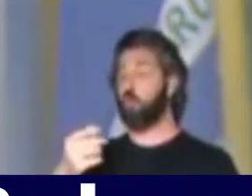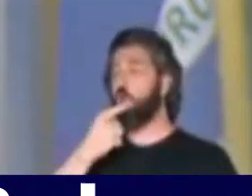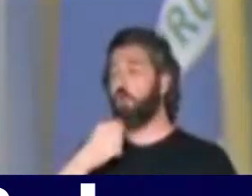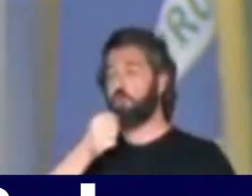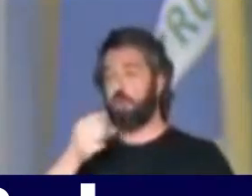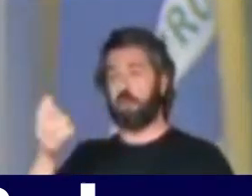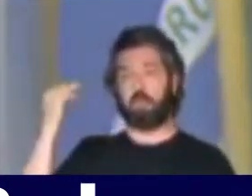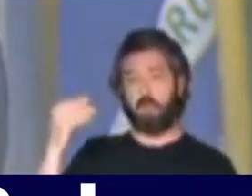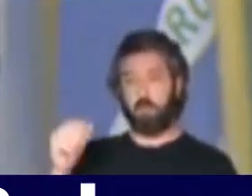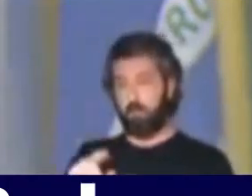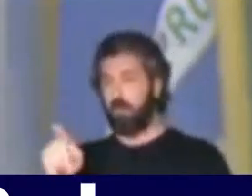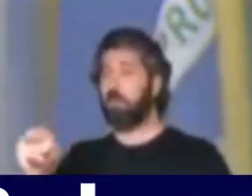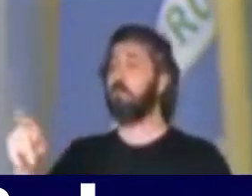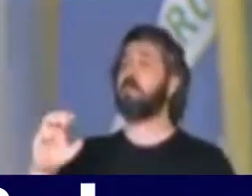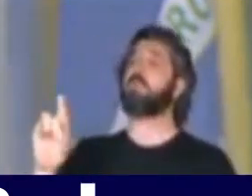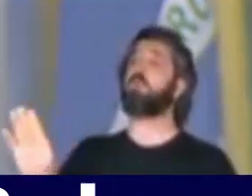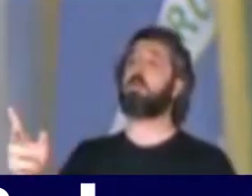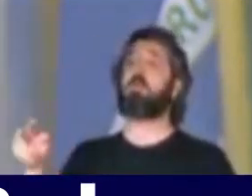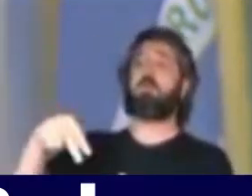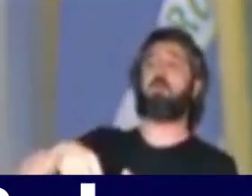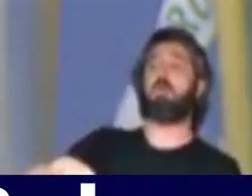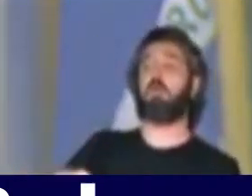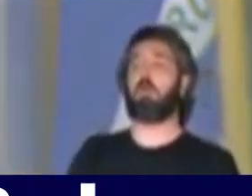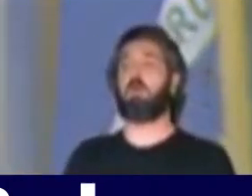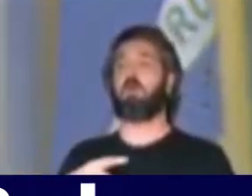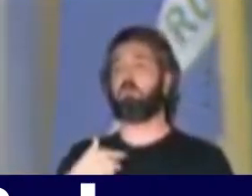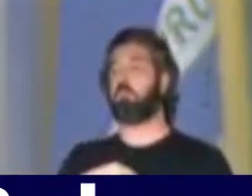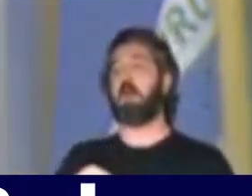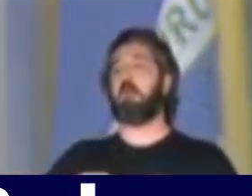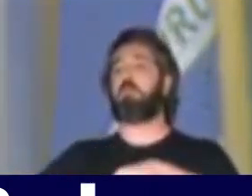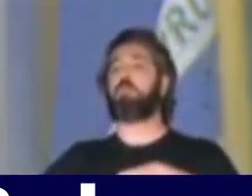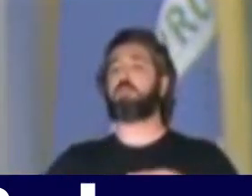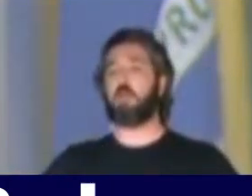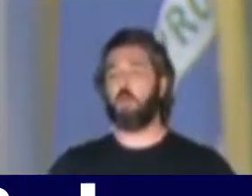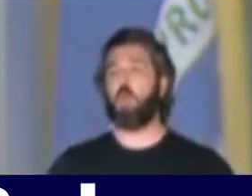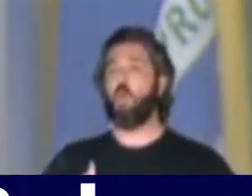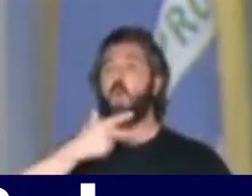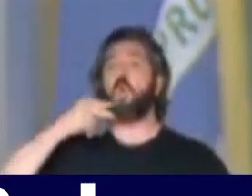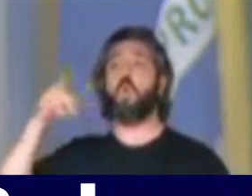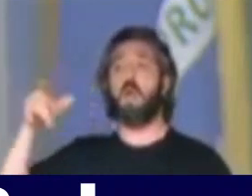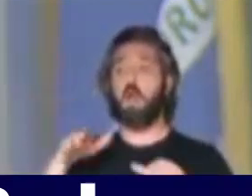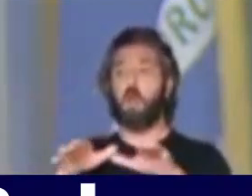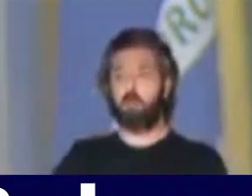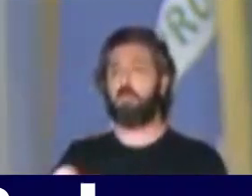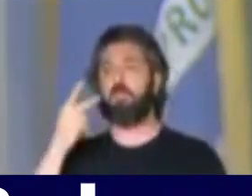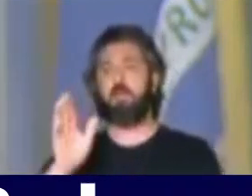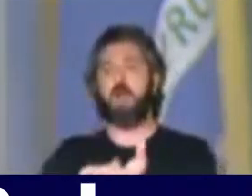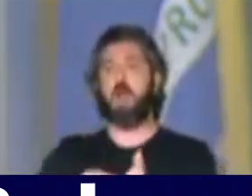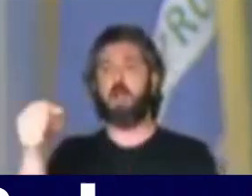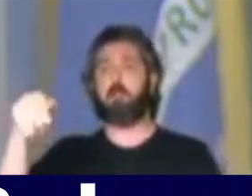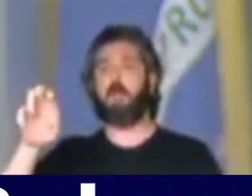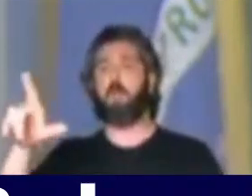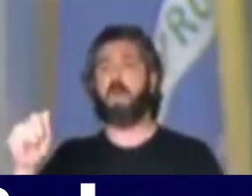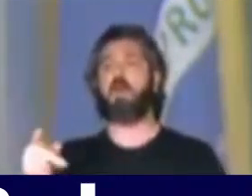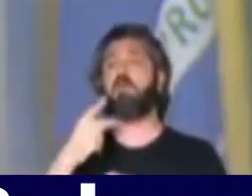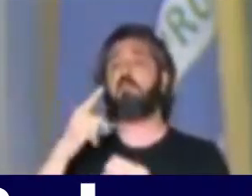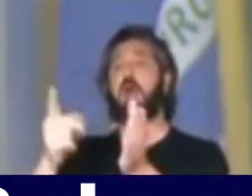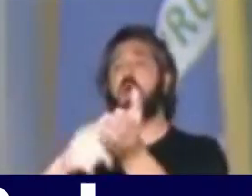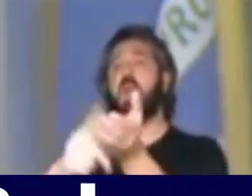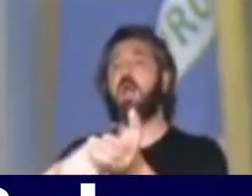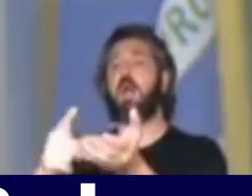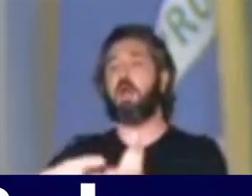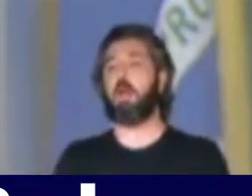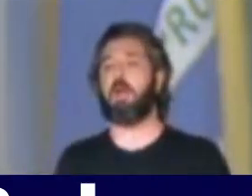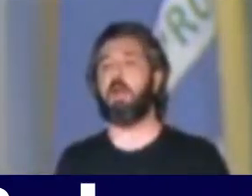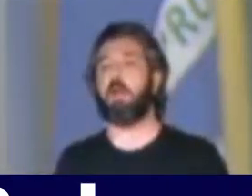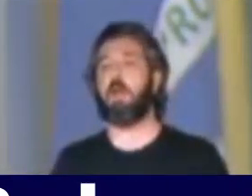fazer isso? Fala aí, vocês do PCdoB que estavam subindo a tribuna aqui para ficar babando ovo do cuecão que foi esculachado no aeroporto? Sobe aí, fala da Manuela Dávila. Fala da Manuela